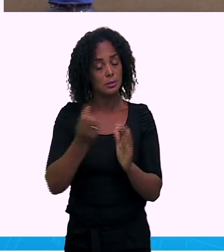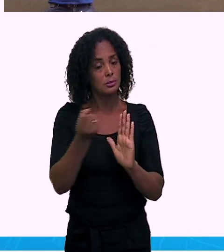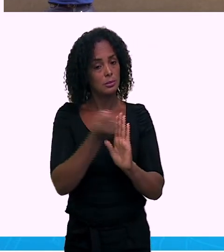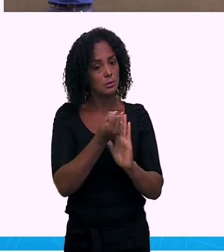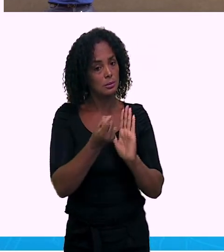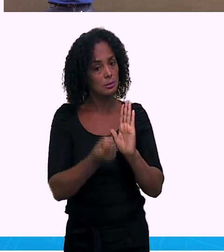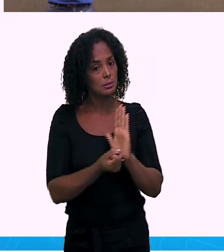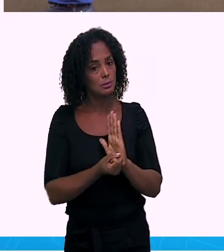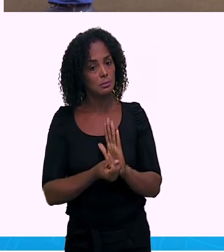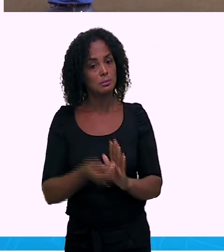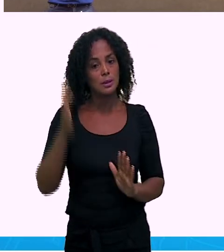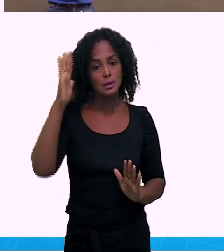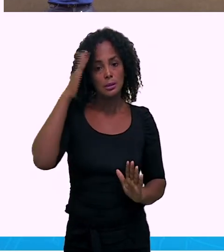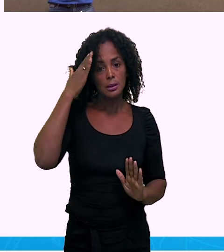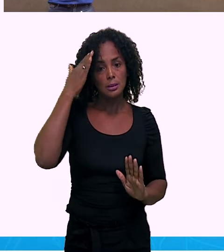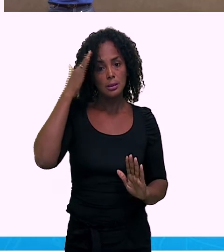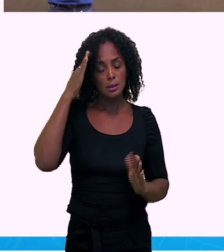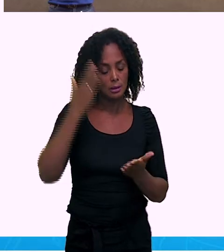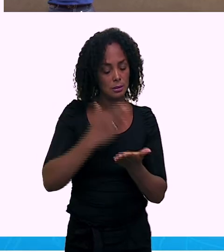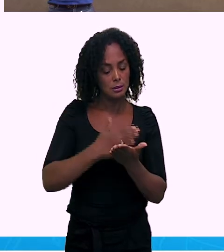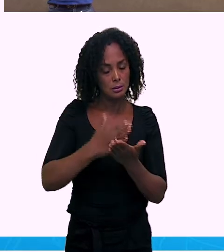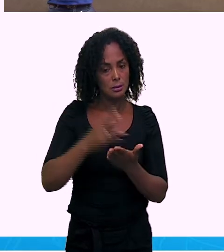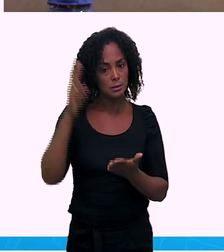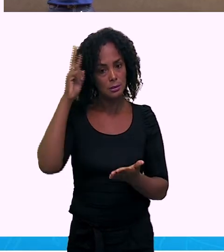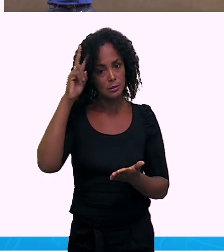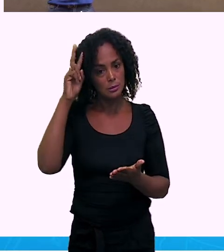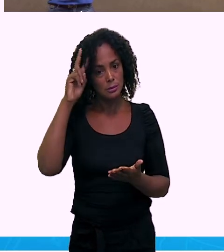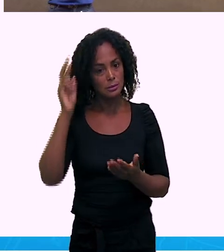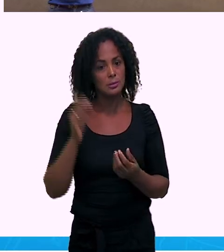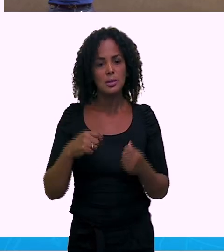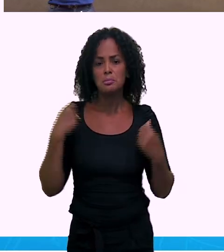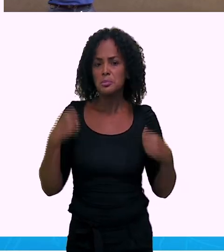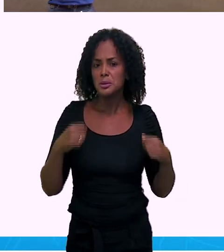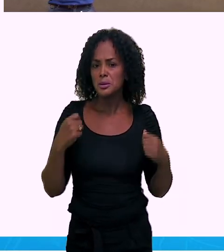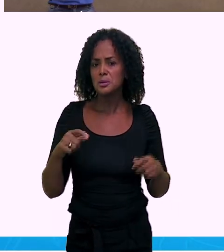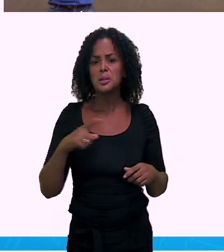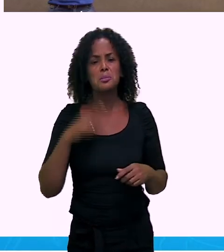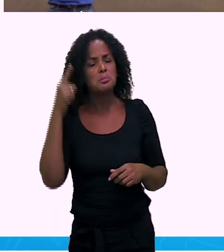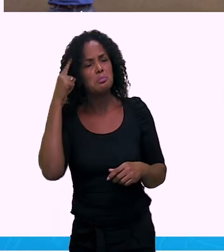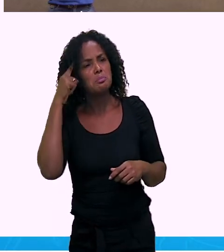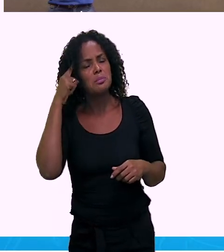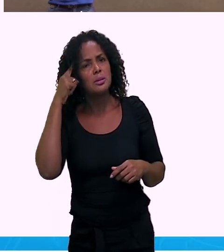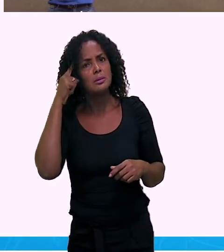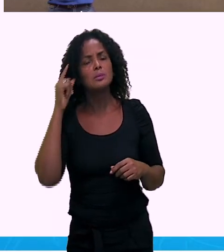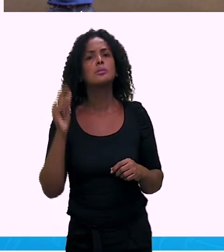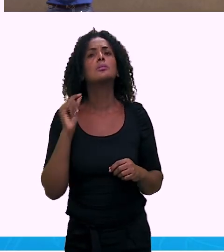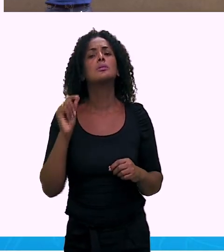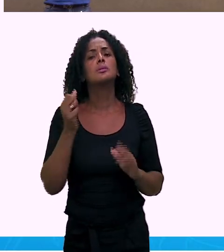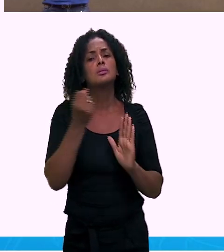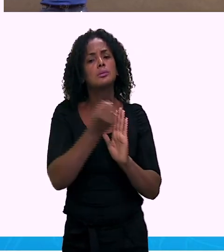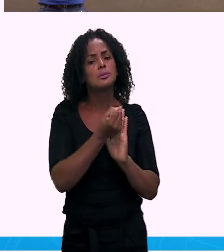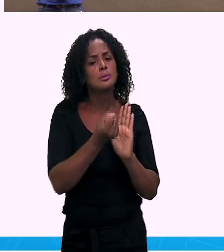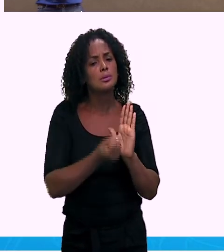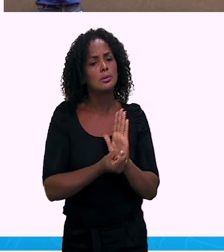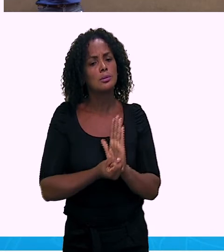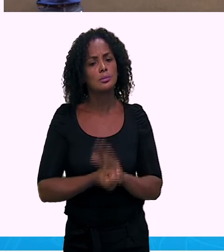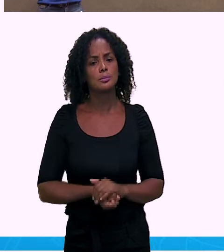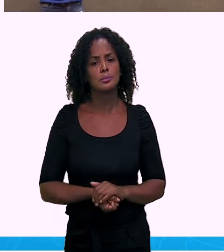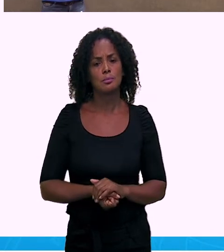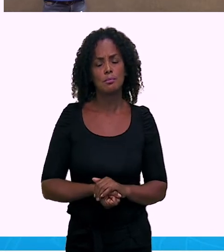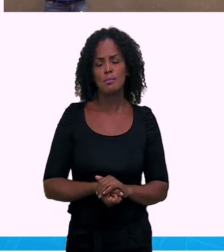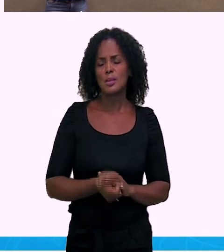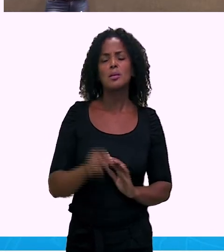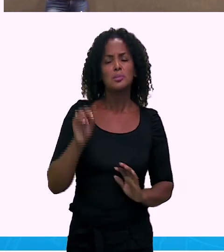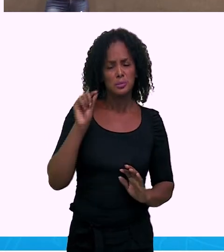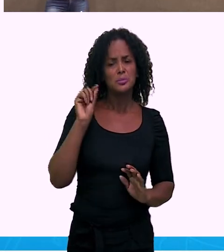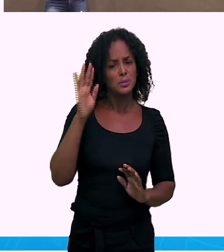Para compreender as divisões da história, é preciso ter em mente que há os séculos. E o que é um século? Você